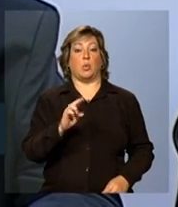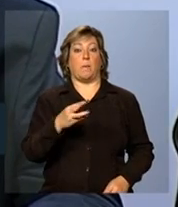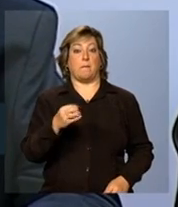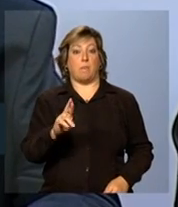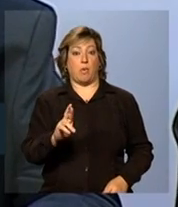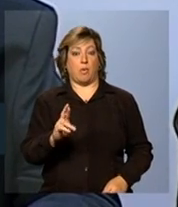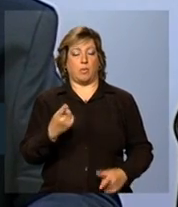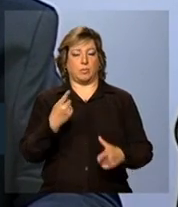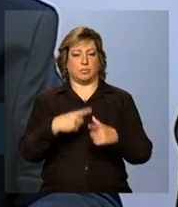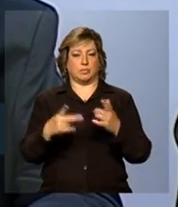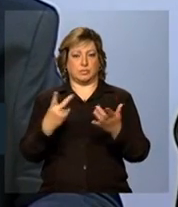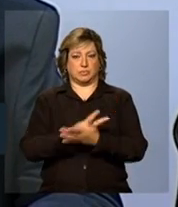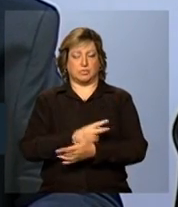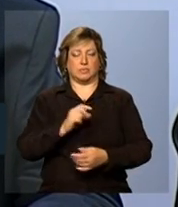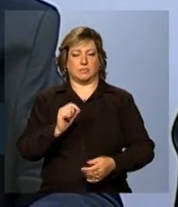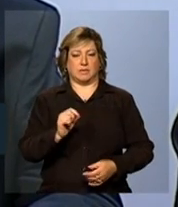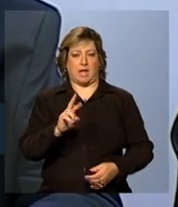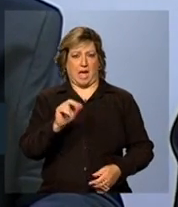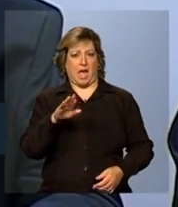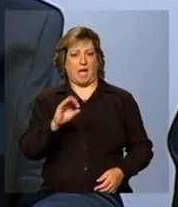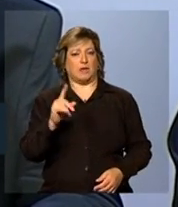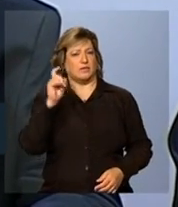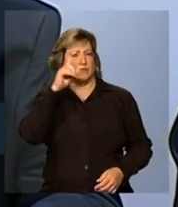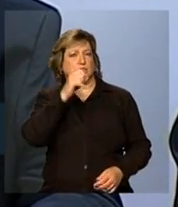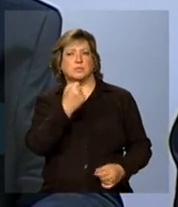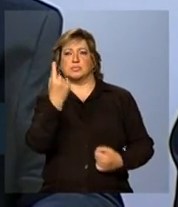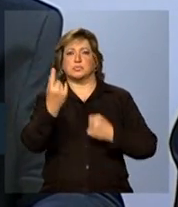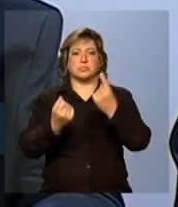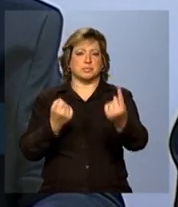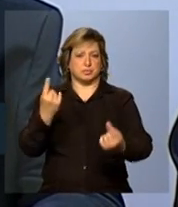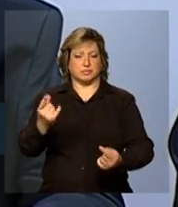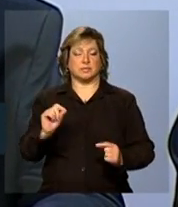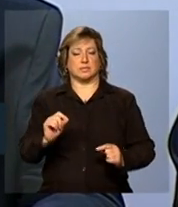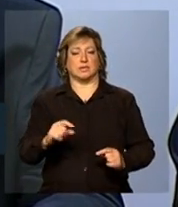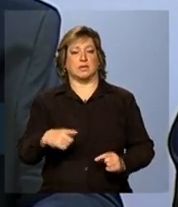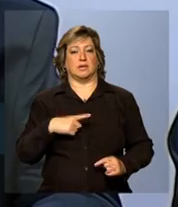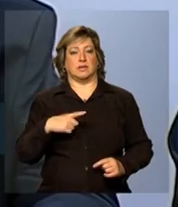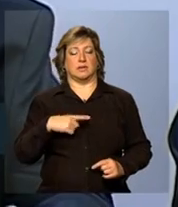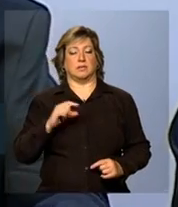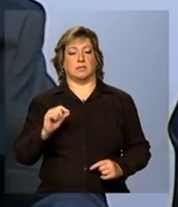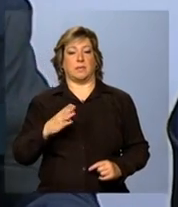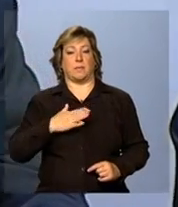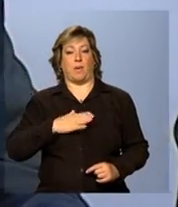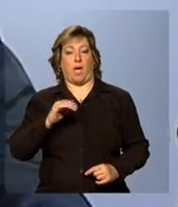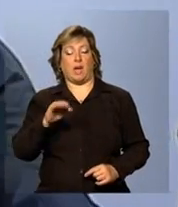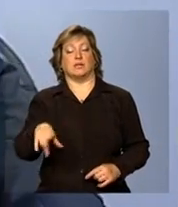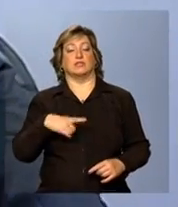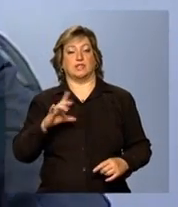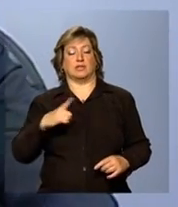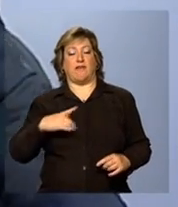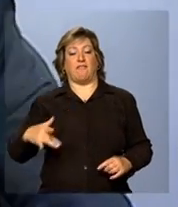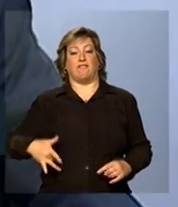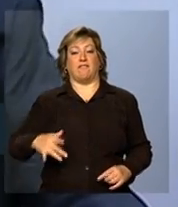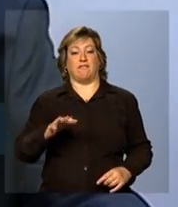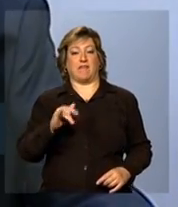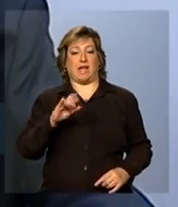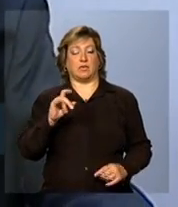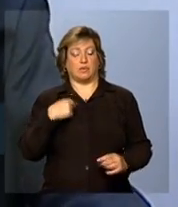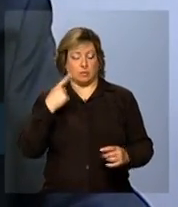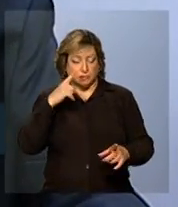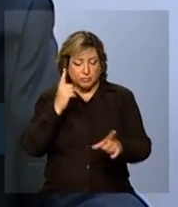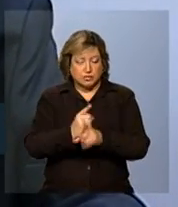raro, normalmente não daria em um transplante, mas... No meu caso, ele já tinha tomado meu fígado quando eu